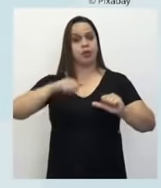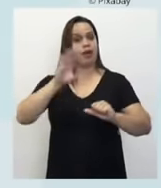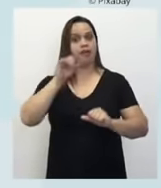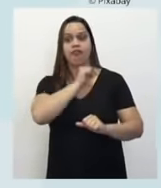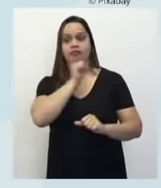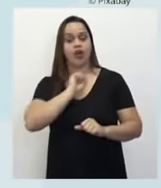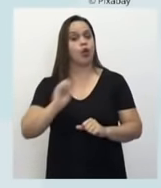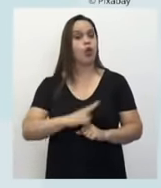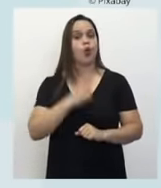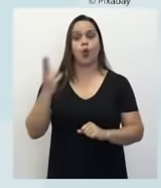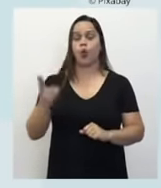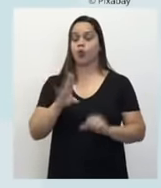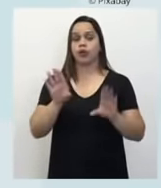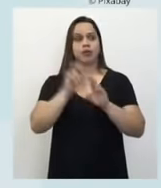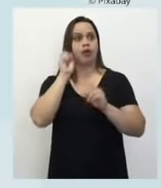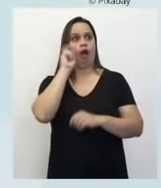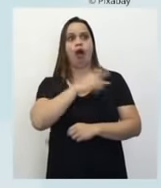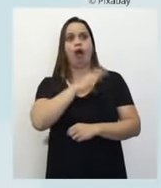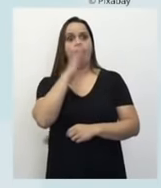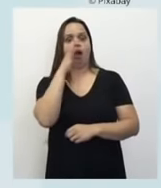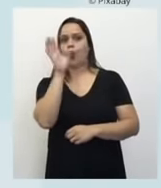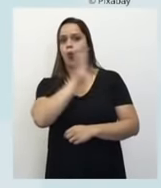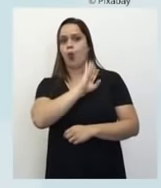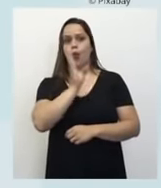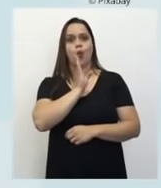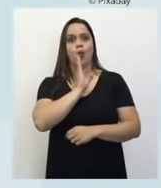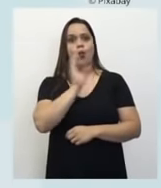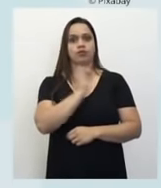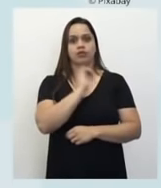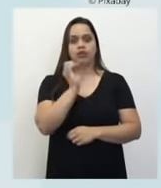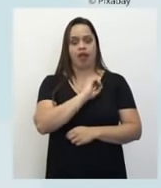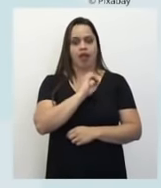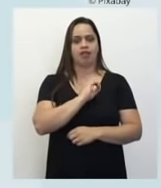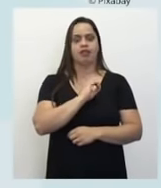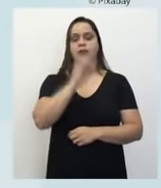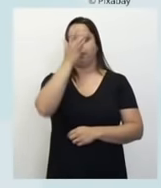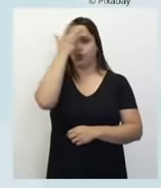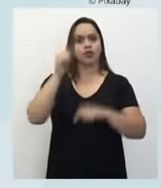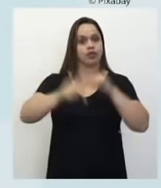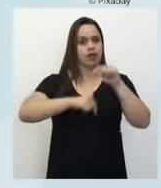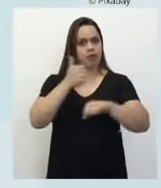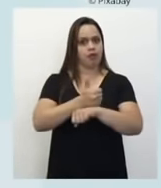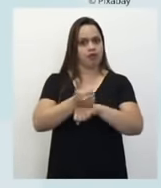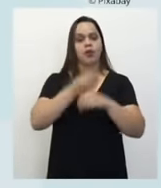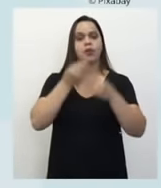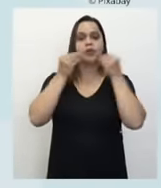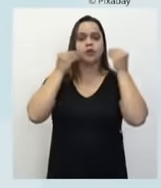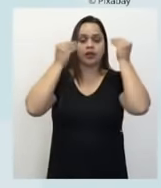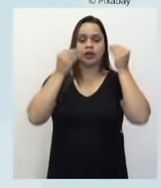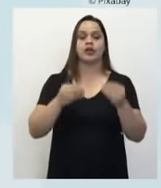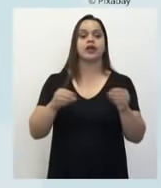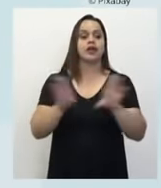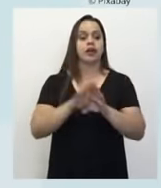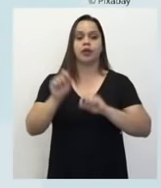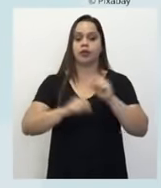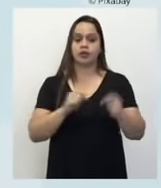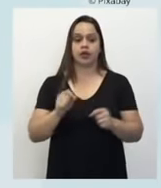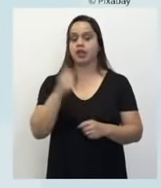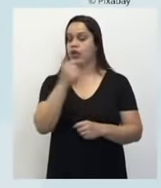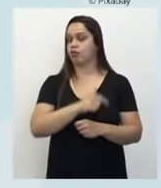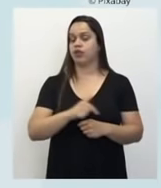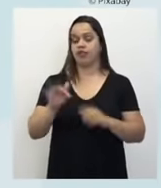ou totalmente irreconhecíveis. A maquiagem e o maquiador têm esse dom. Também não existe faculdade para essa profissão, mas tem